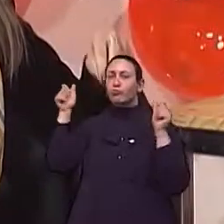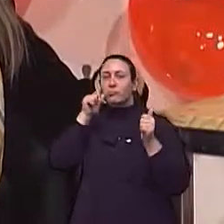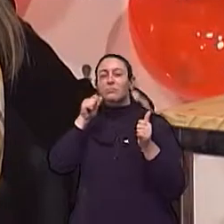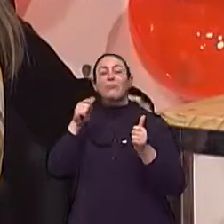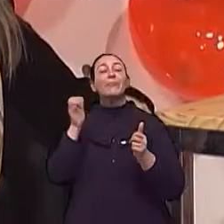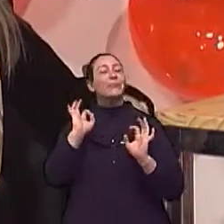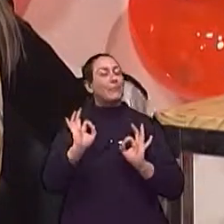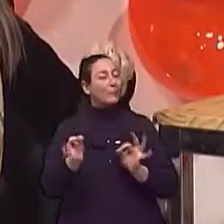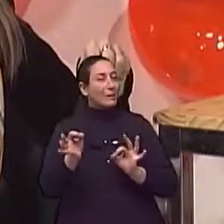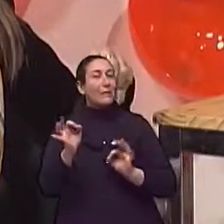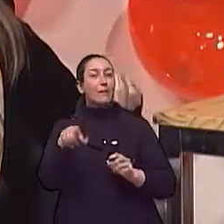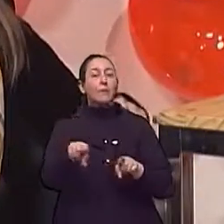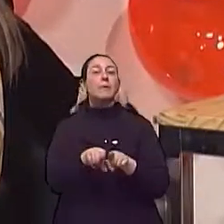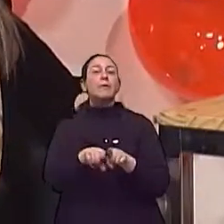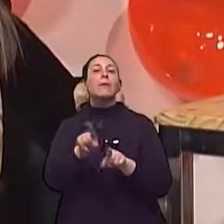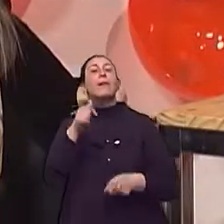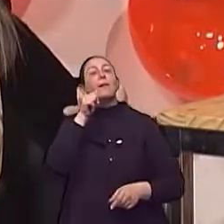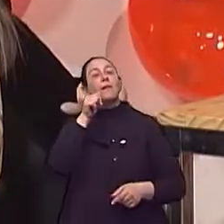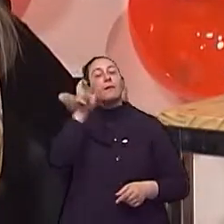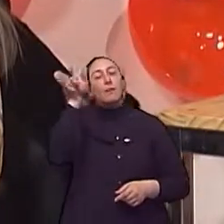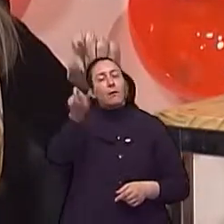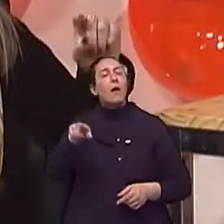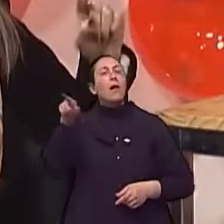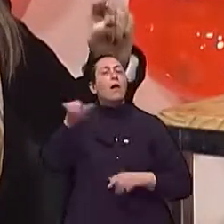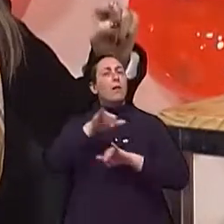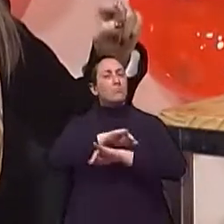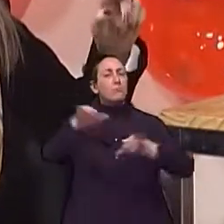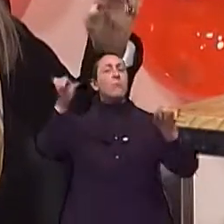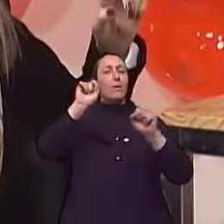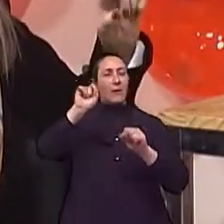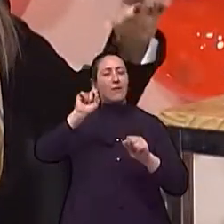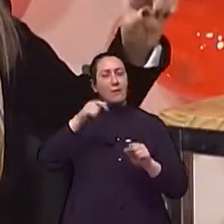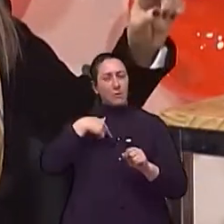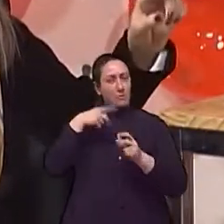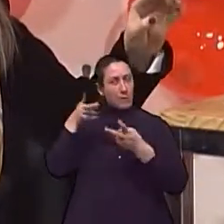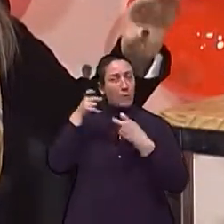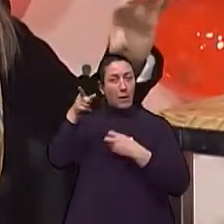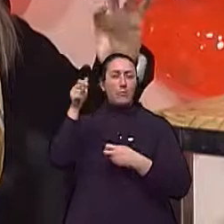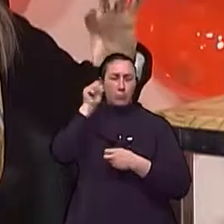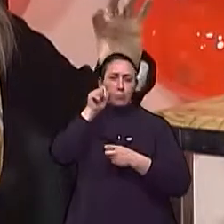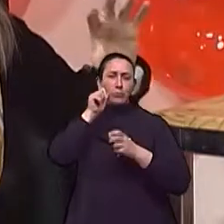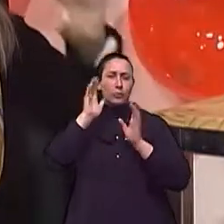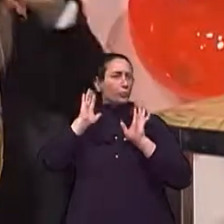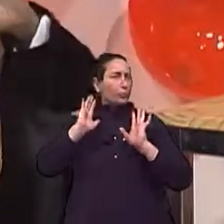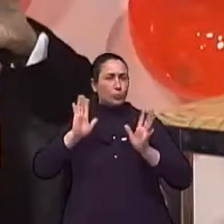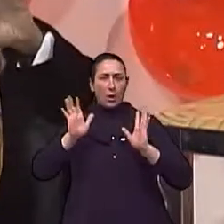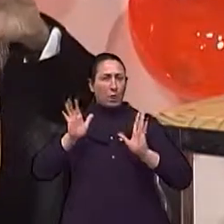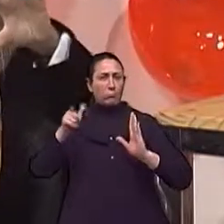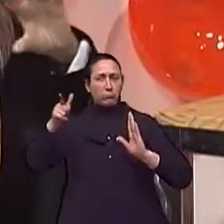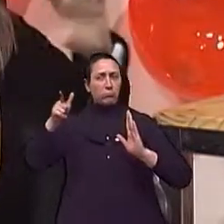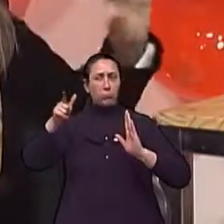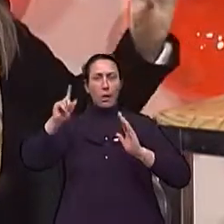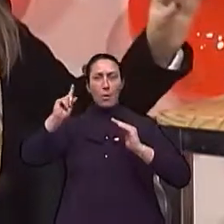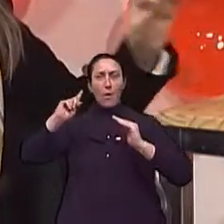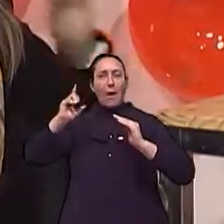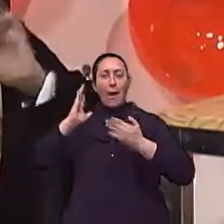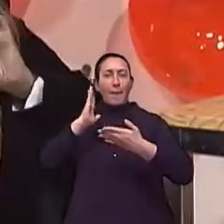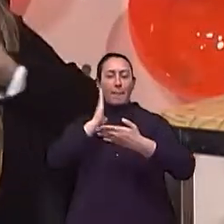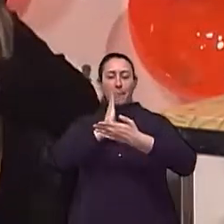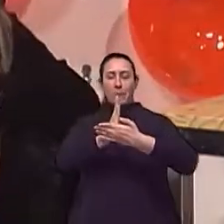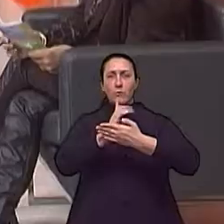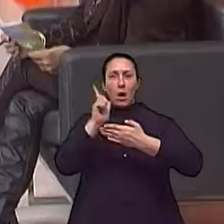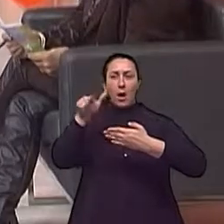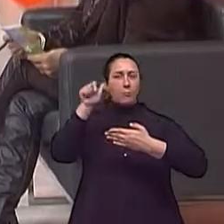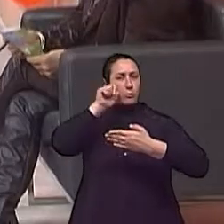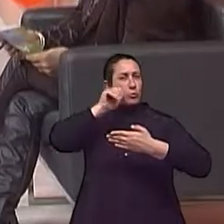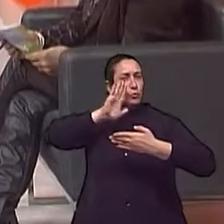tempo ela alerta para uma questão extremamente importante ela ela tá na na ponta final da curva de gaus porque ela não é a média ela é uma é um